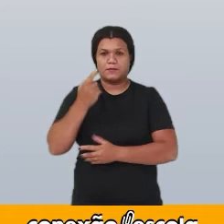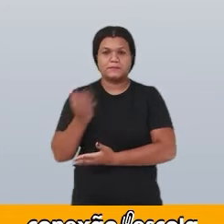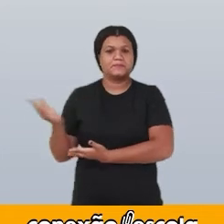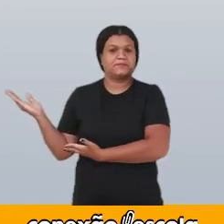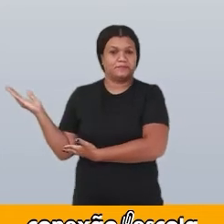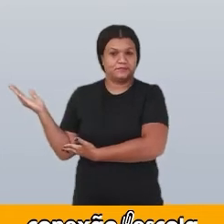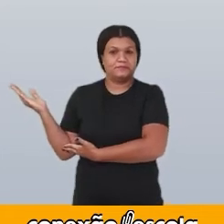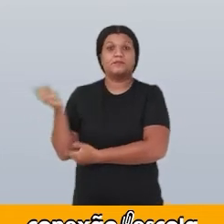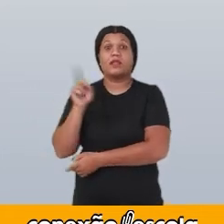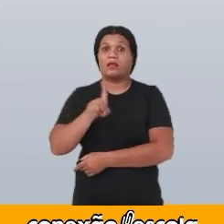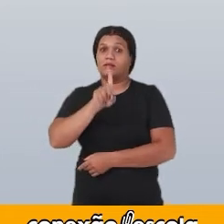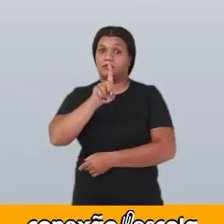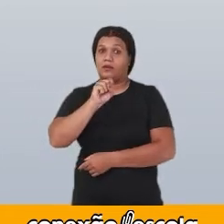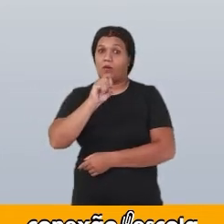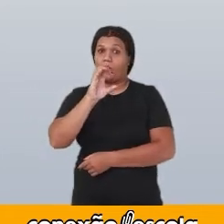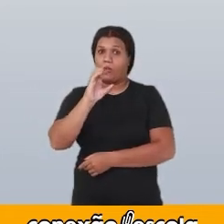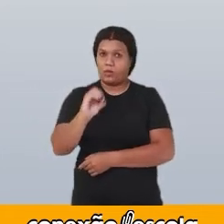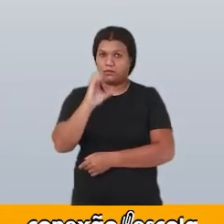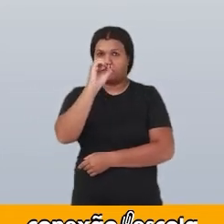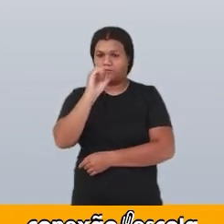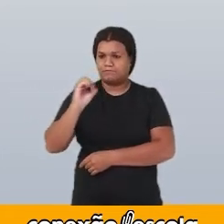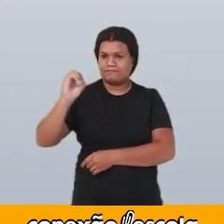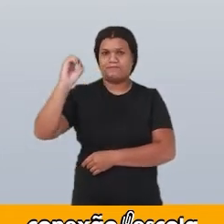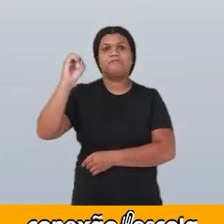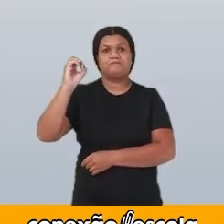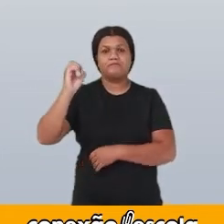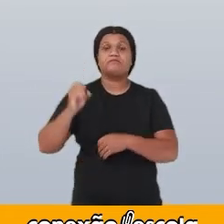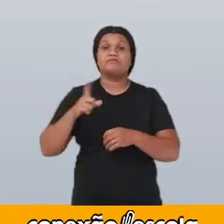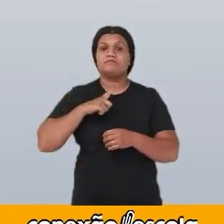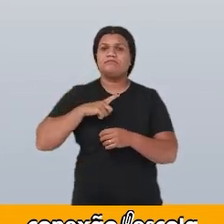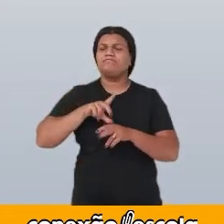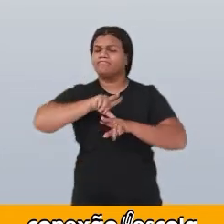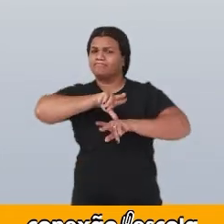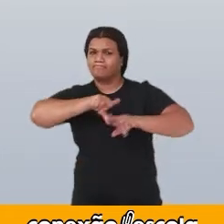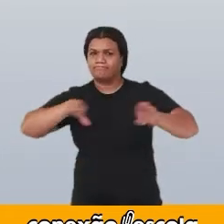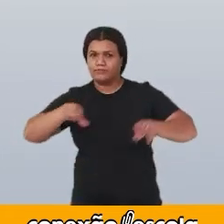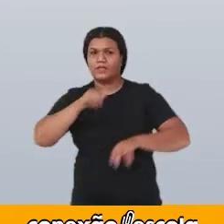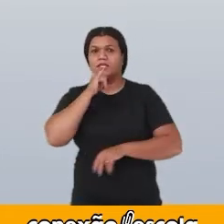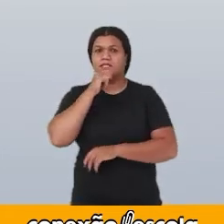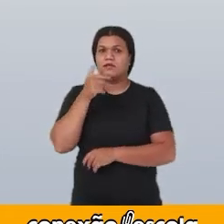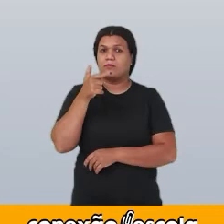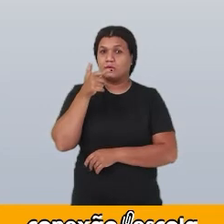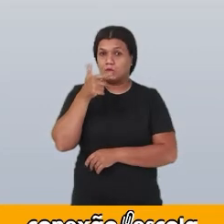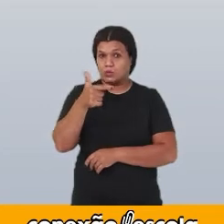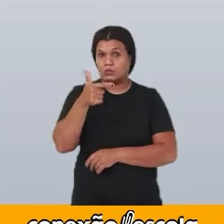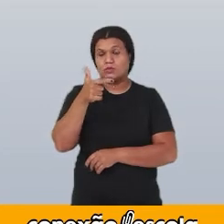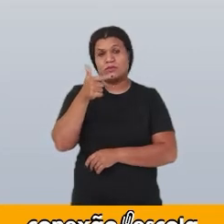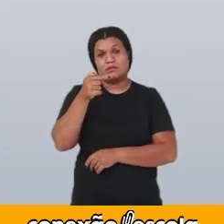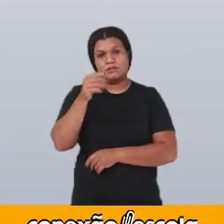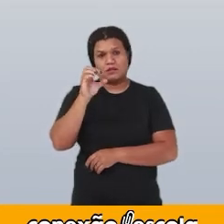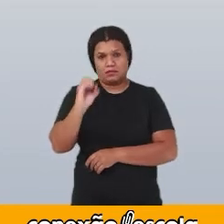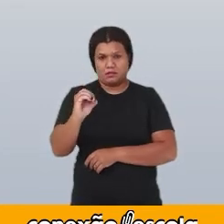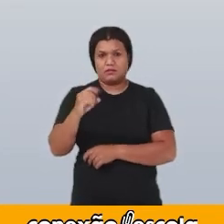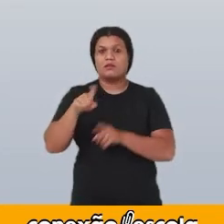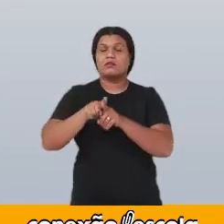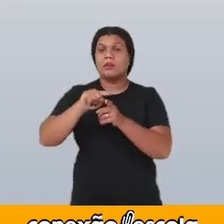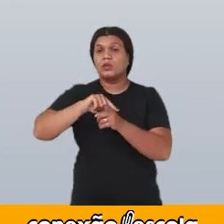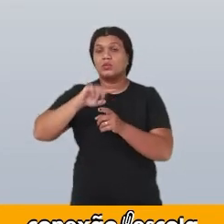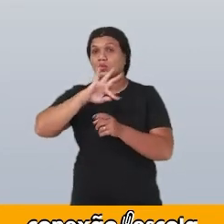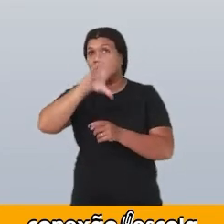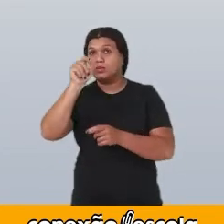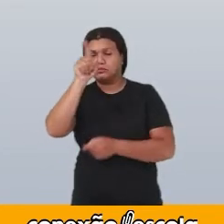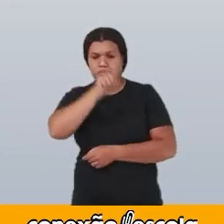de 180 graus. Da mesma forma, tem vários ângulos, como o de 270 e a volta completa,